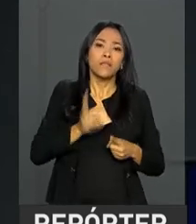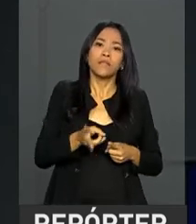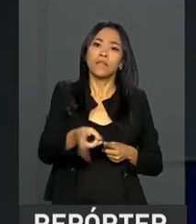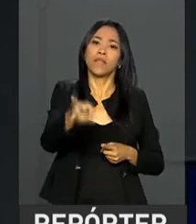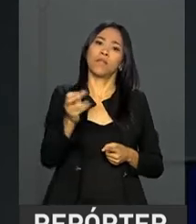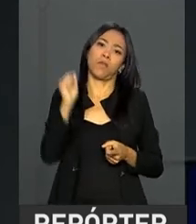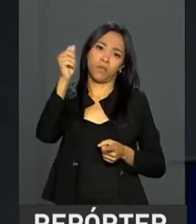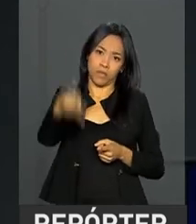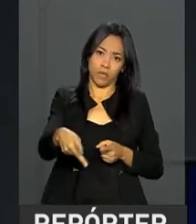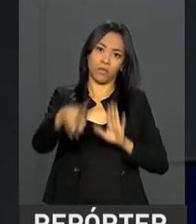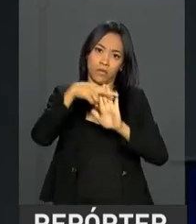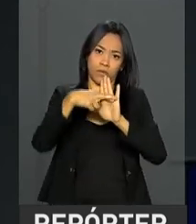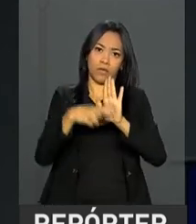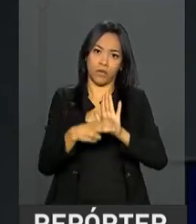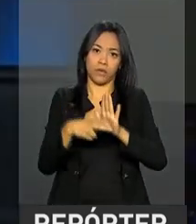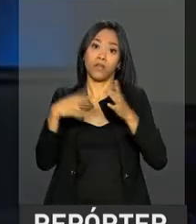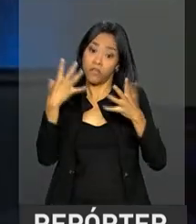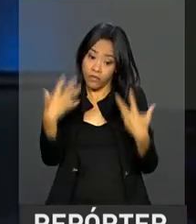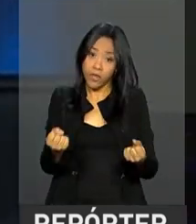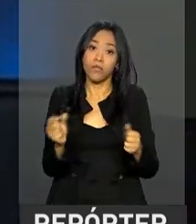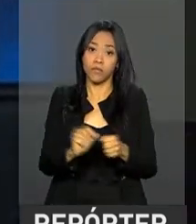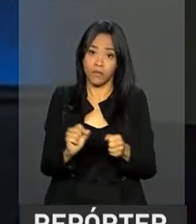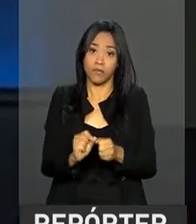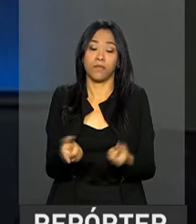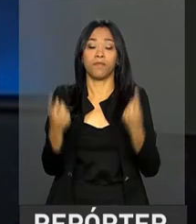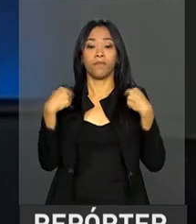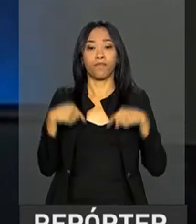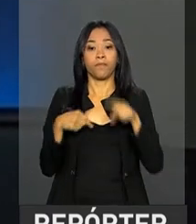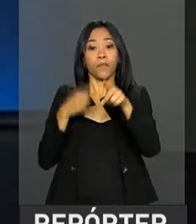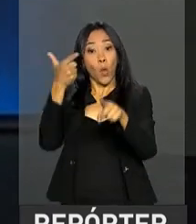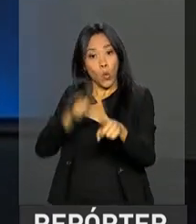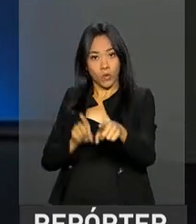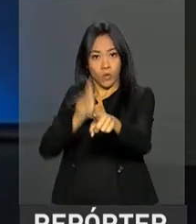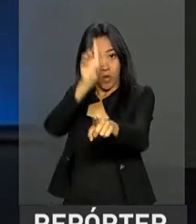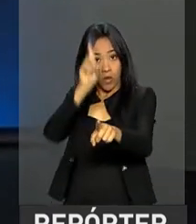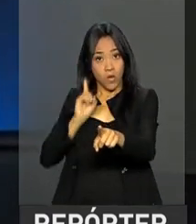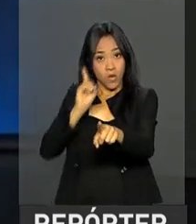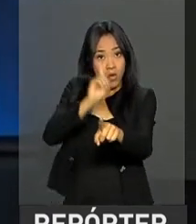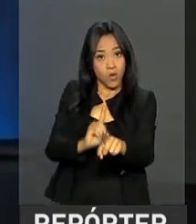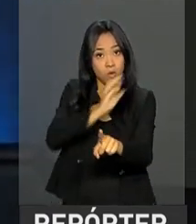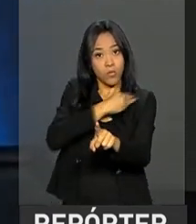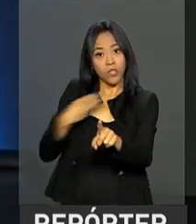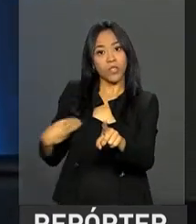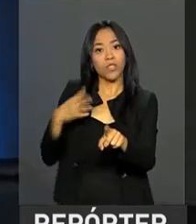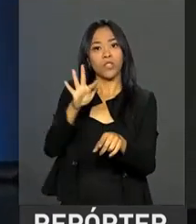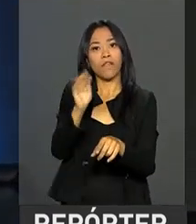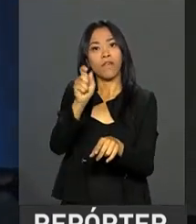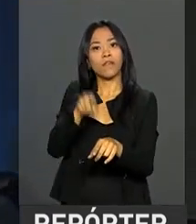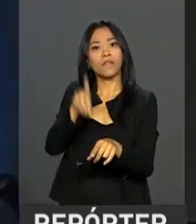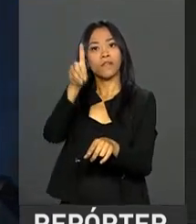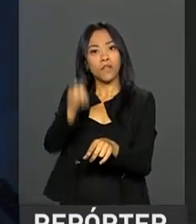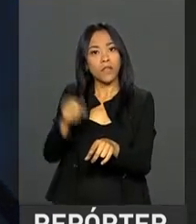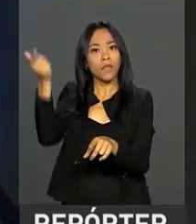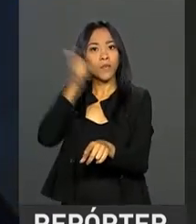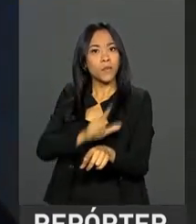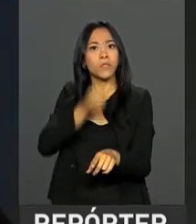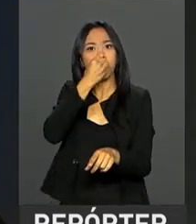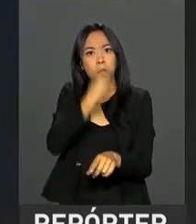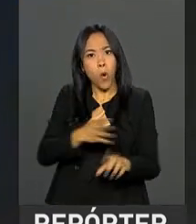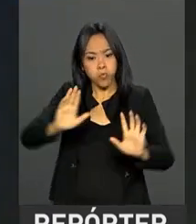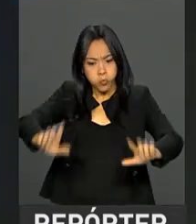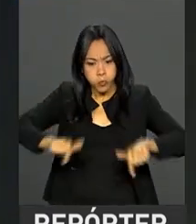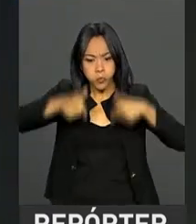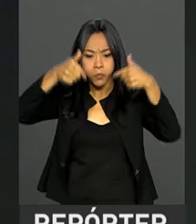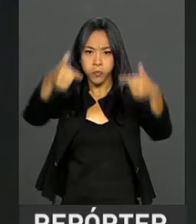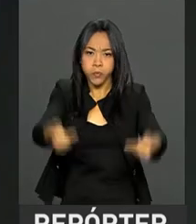previdenciário e nós vamos fazê la o ministro da fazenda henrique meirelles citou o bom desempenho alcançado pela agropecuária que